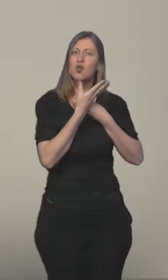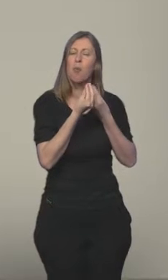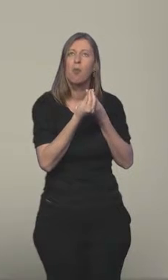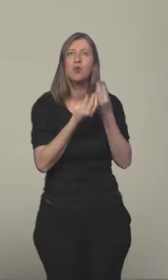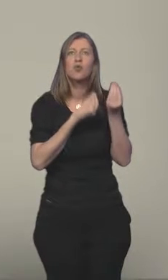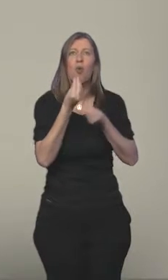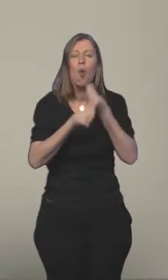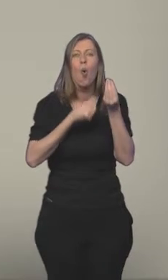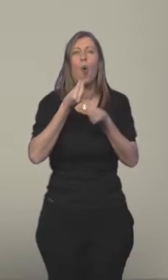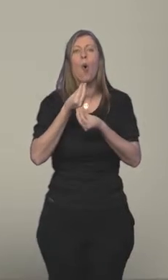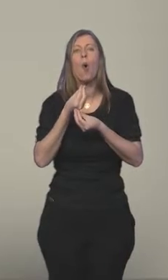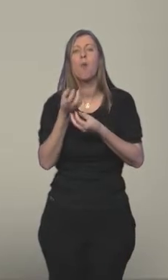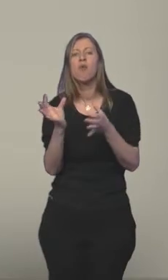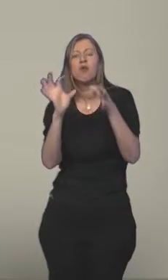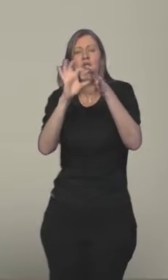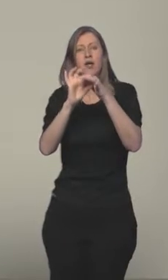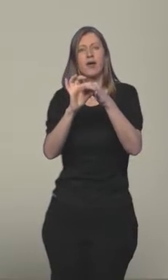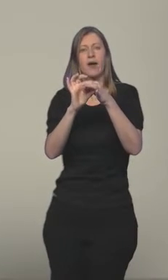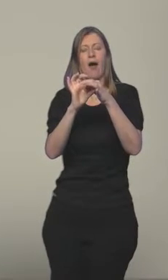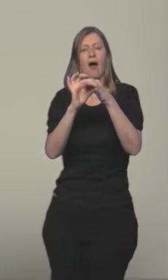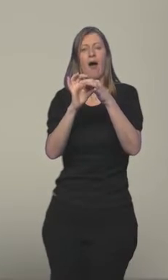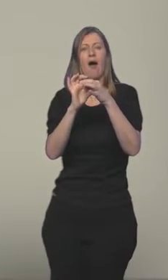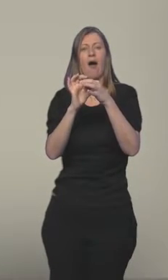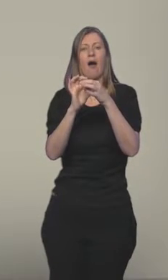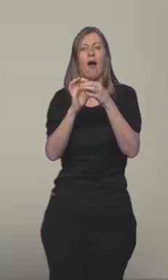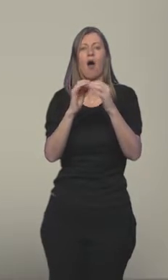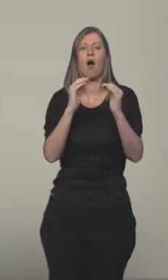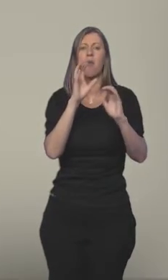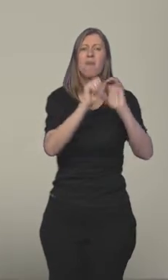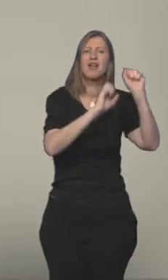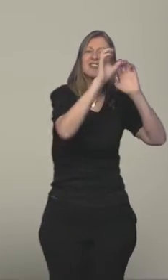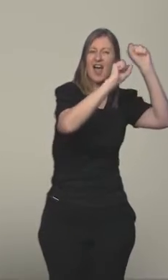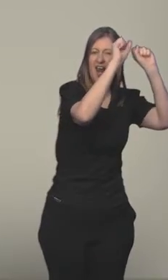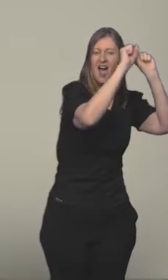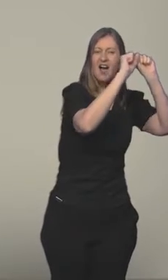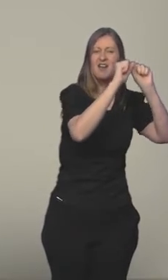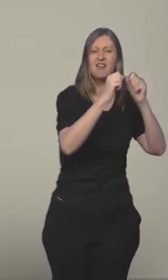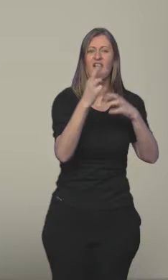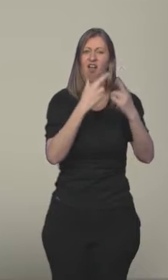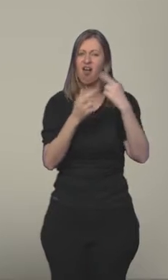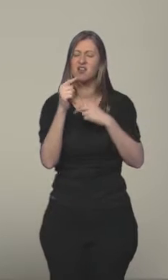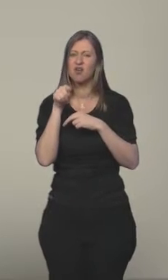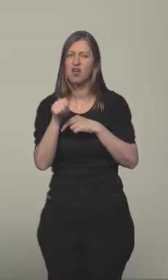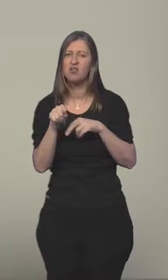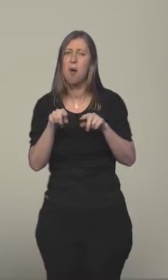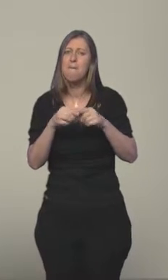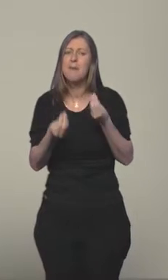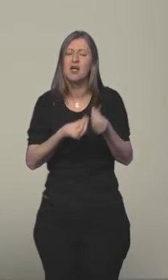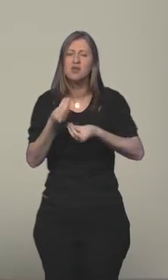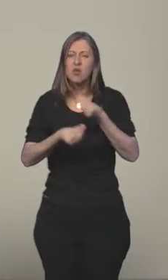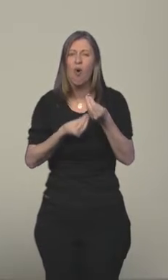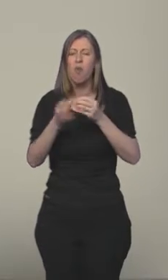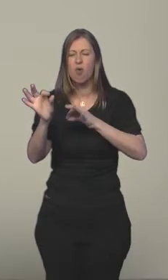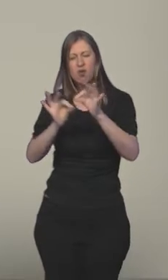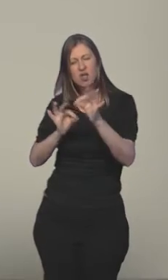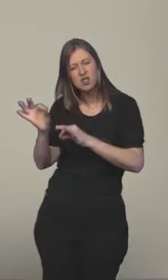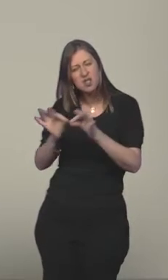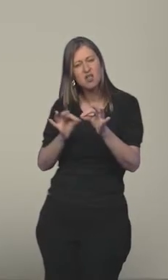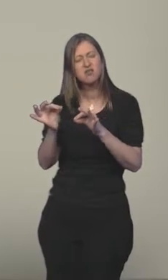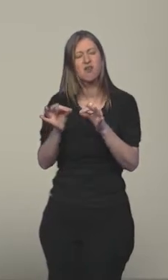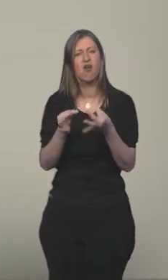inspirou muito nessa questão de linkar uma escalada em relação a isso, mas quanto